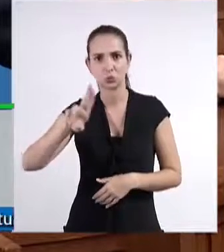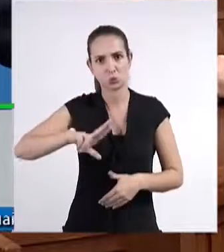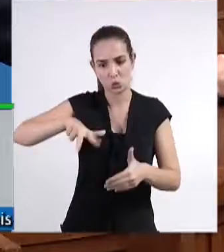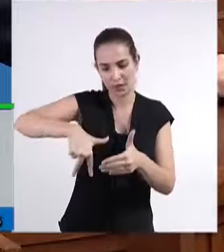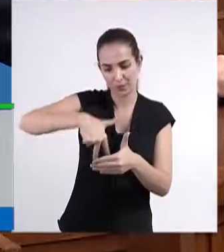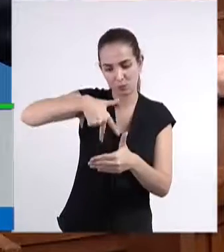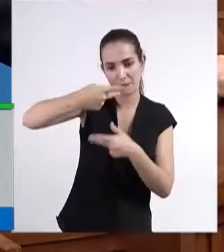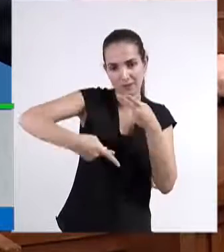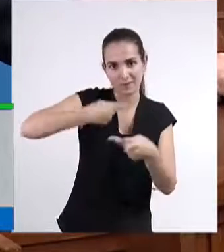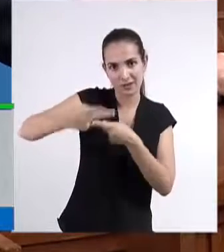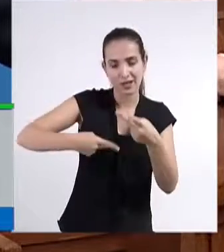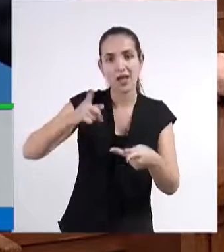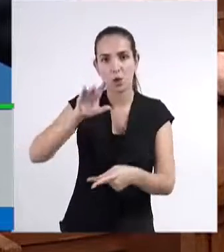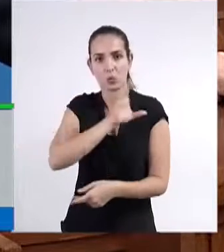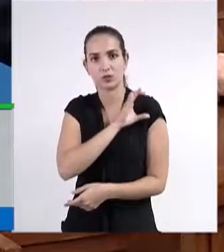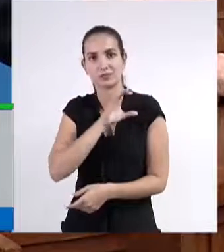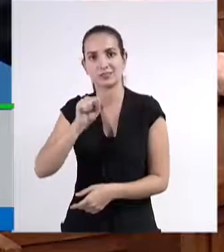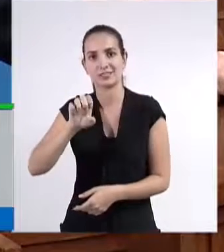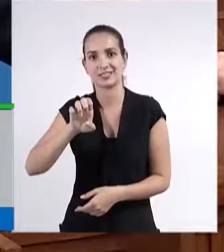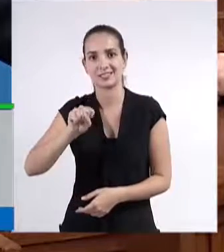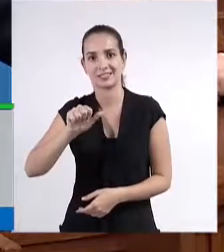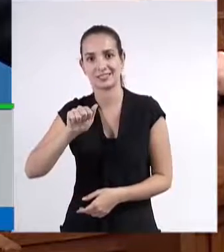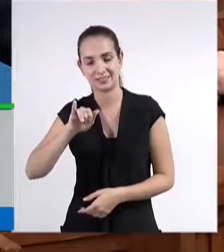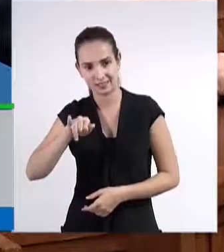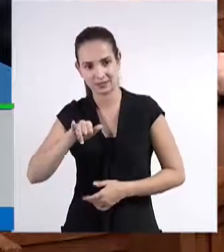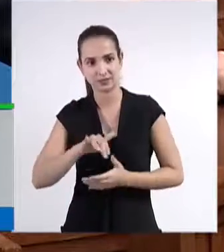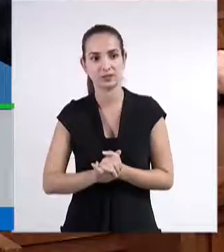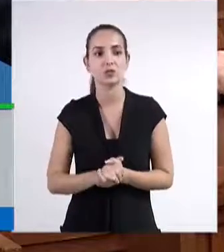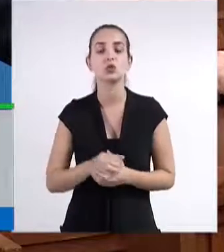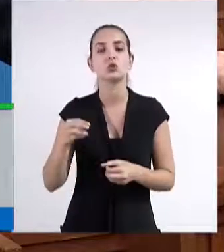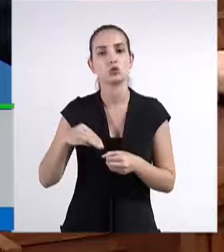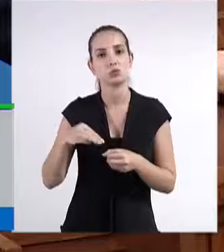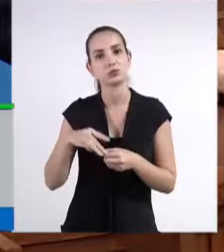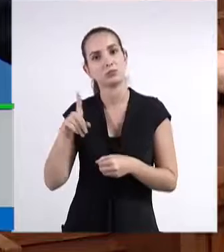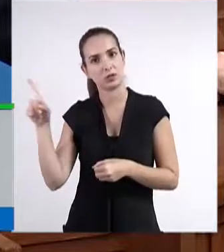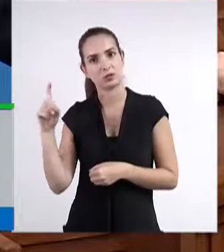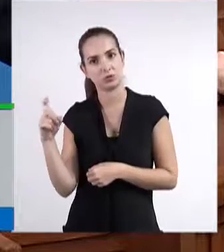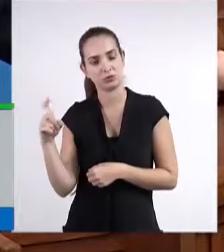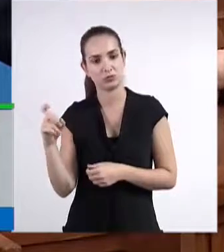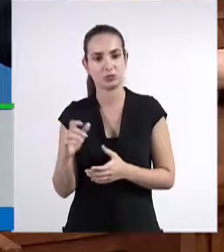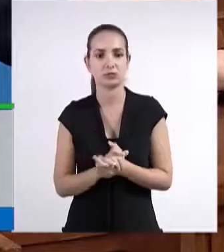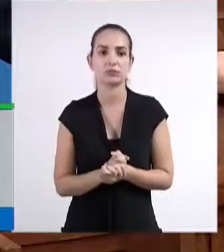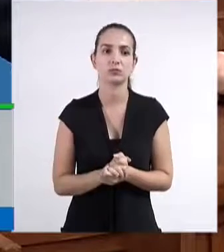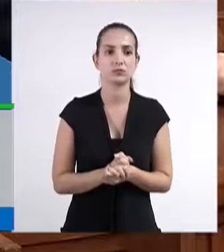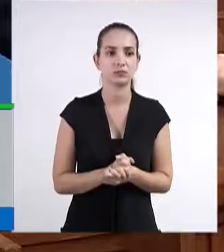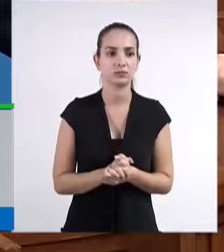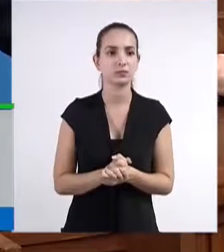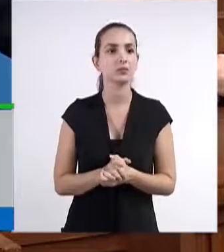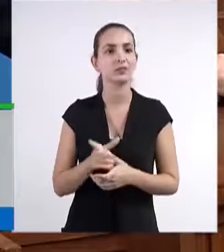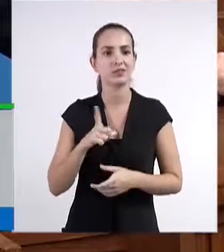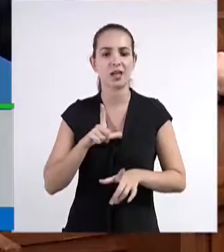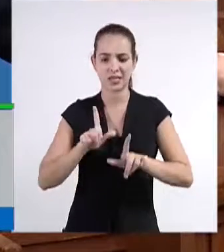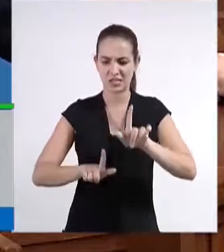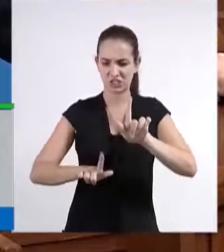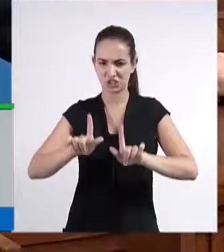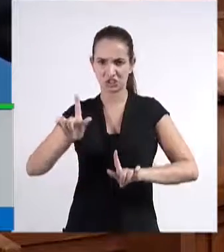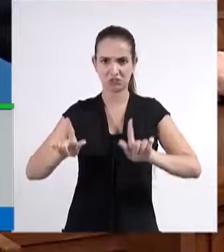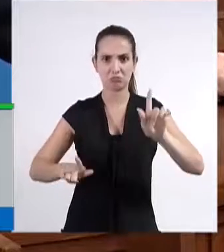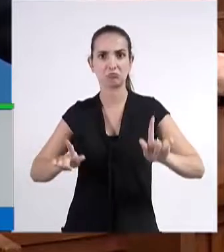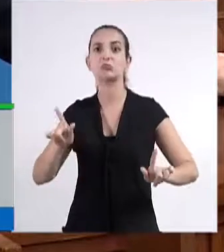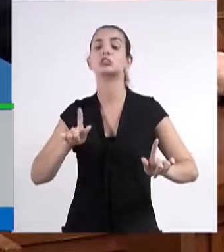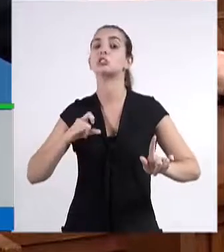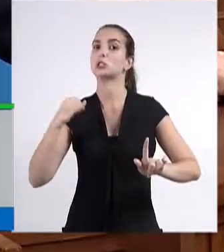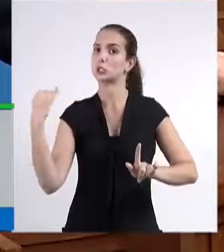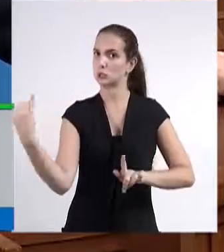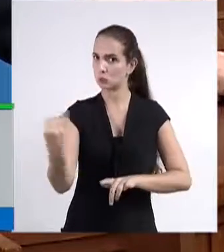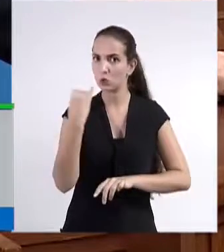da CESAI, no município de Dourados, que são indicadores